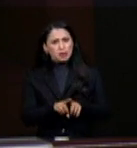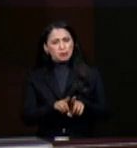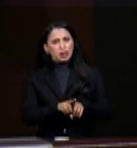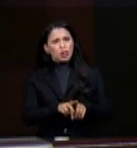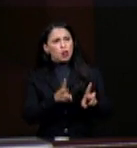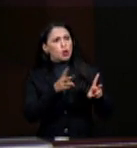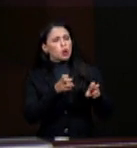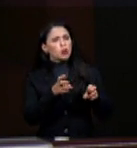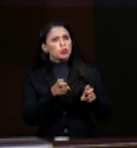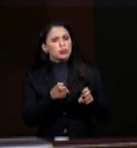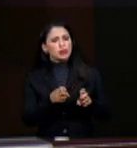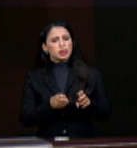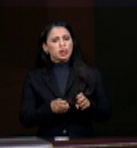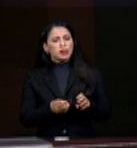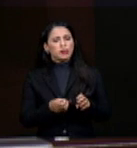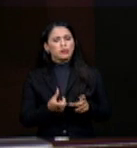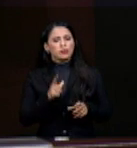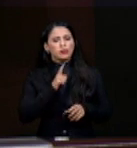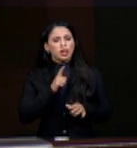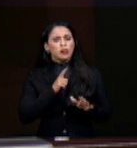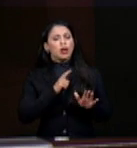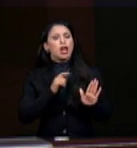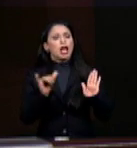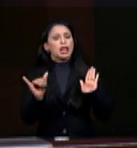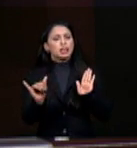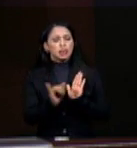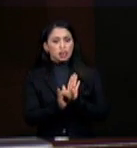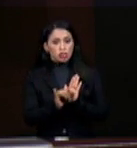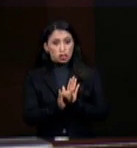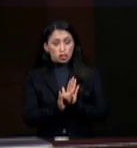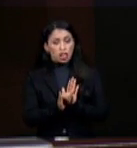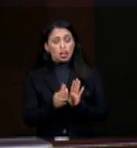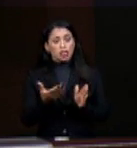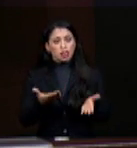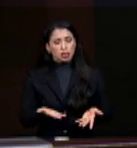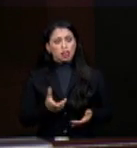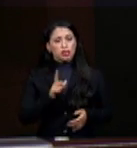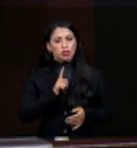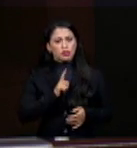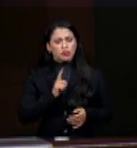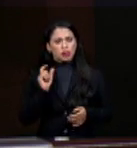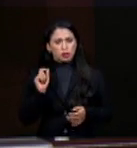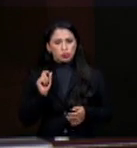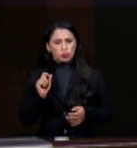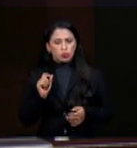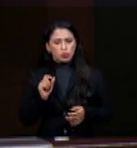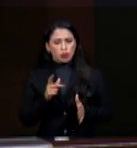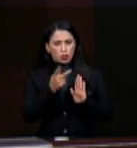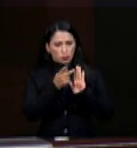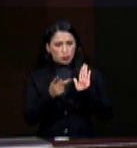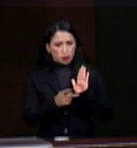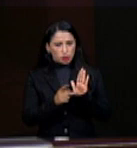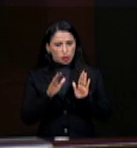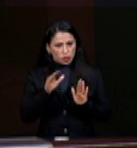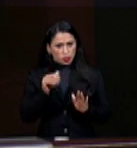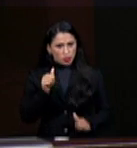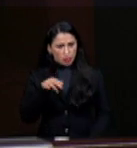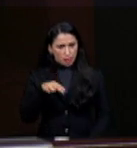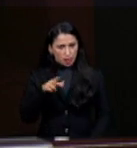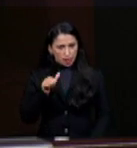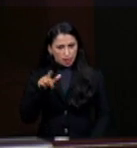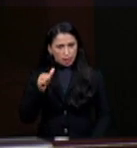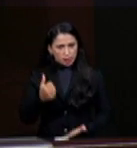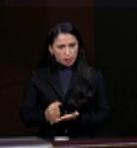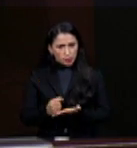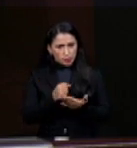e outros fatores de identidade. Inclusive, um dos projetos do Fundo Canadá, que estamos apoiando este ano, em